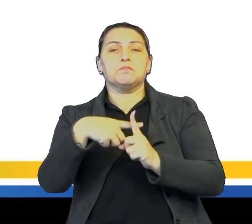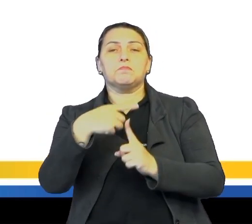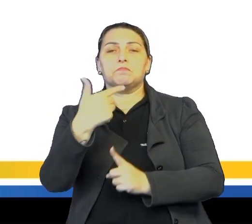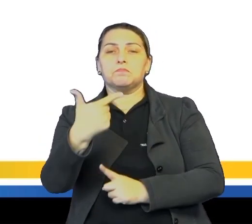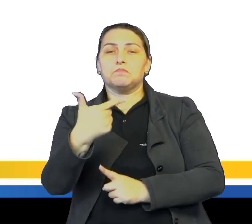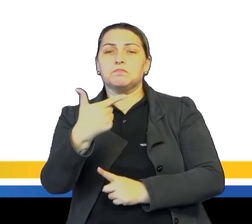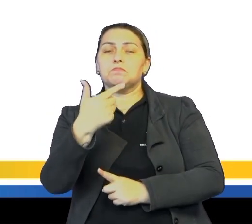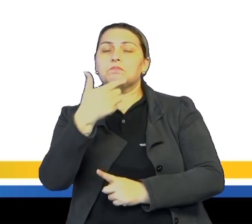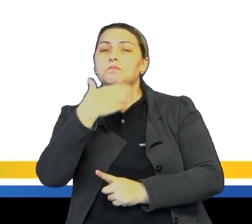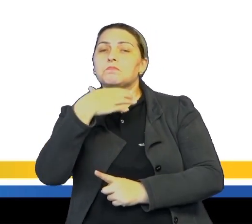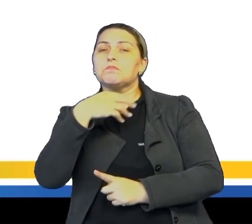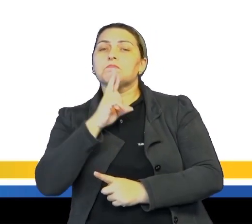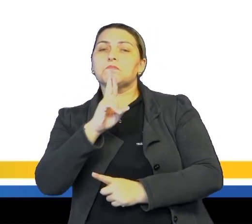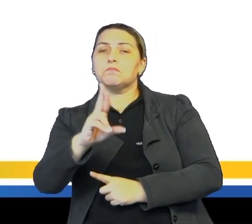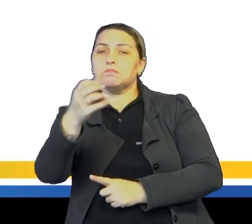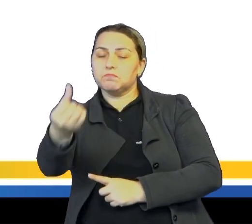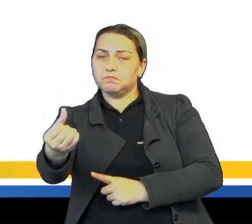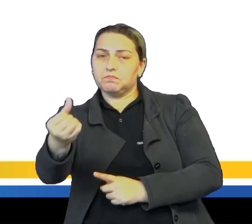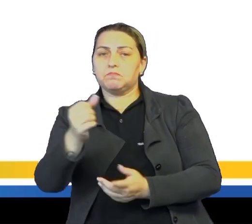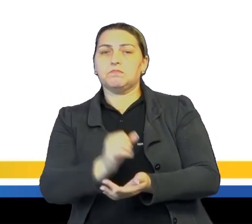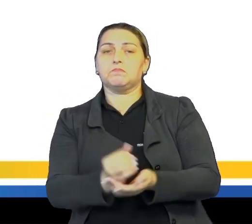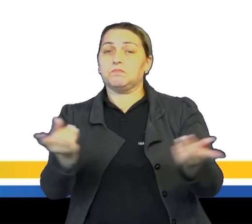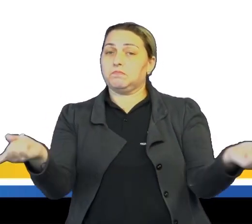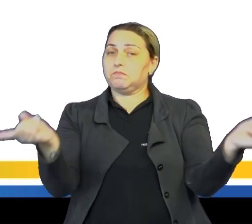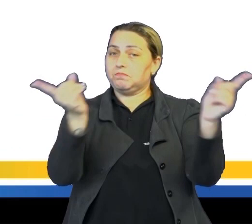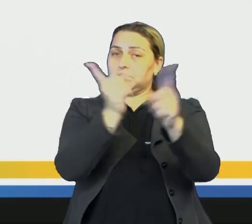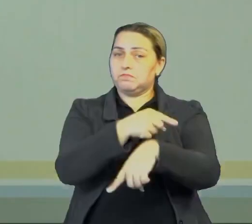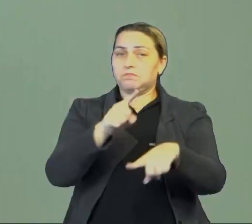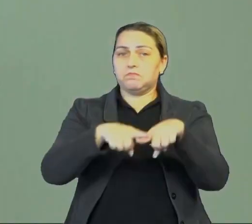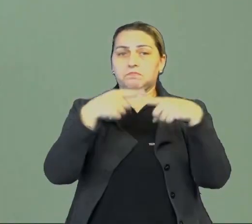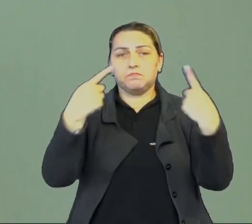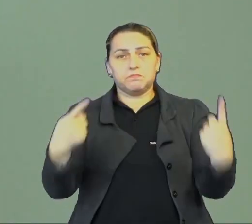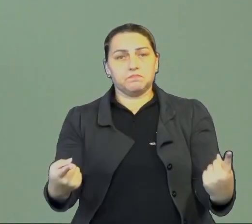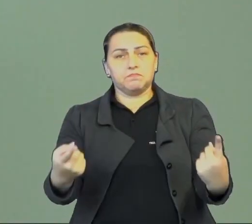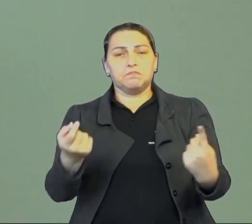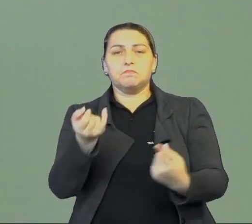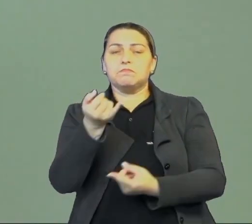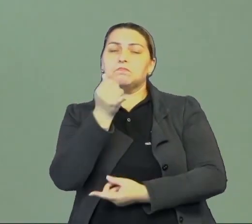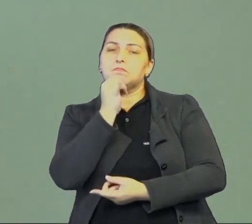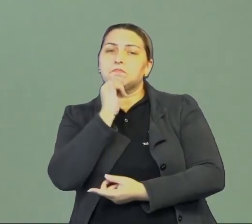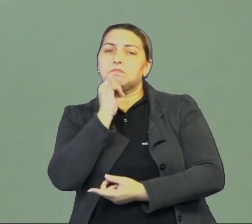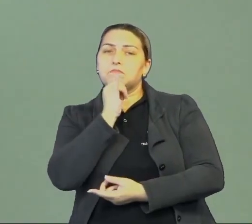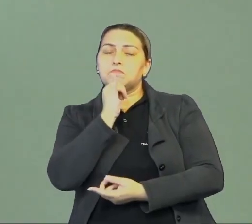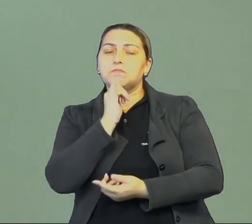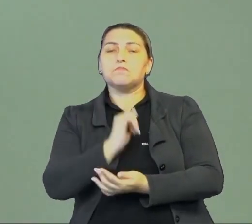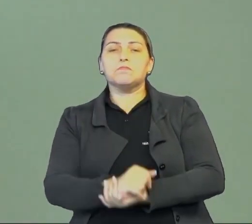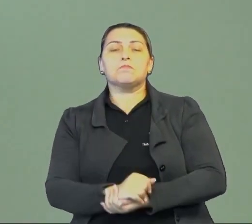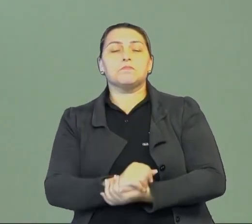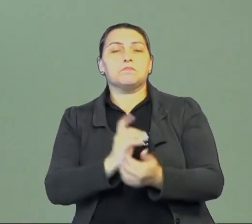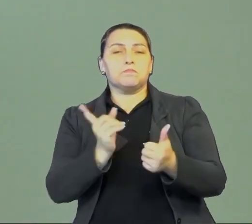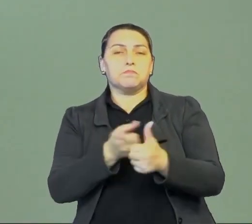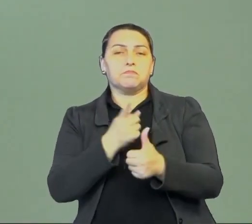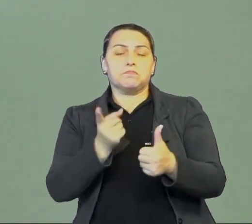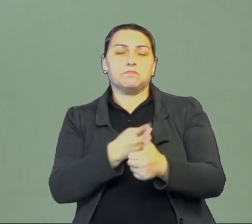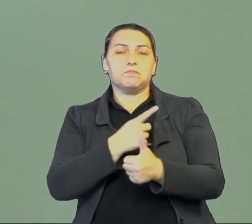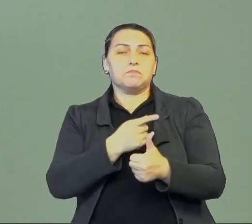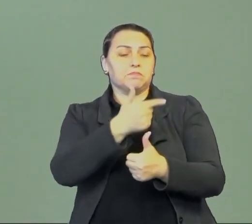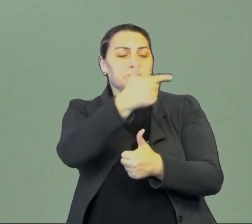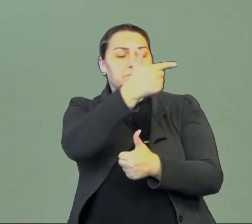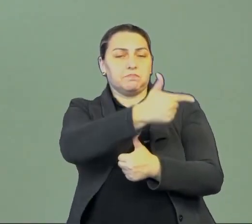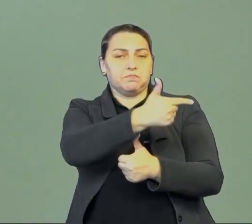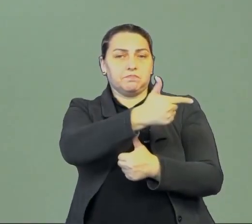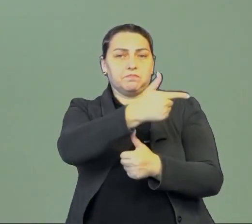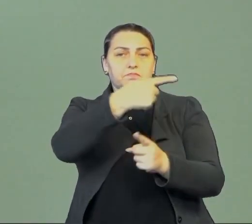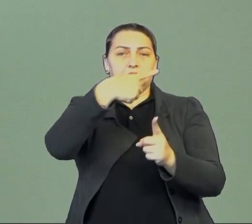maçãs O resultado vai dar 6 Mas se por um acaso eu somar Primeiro as